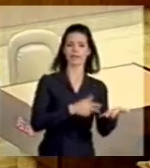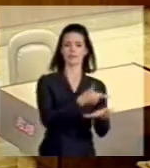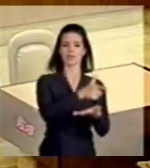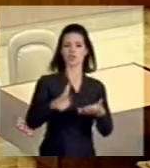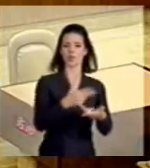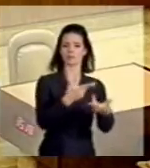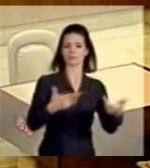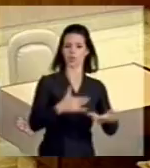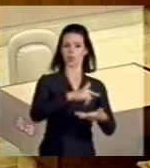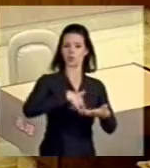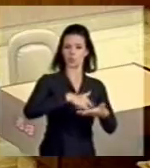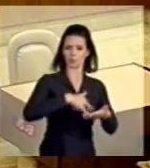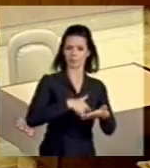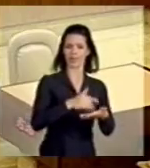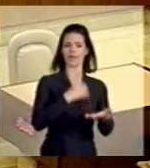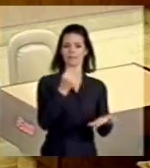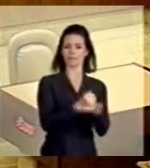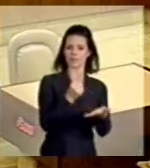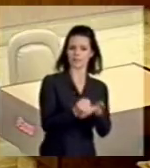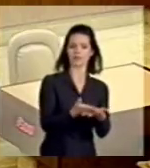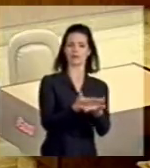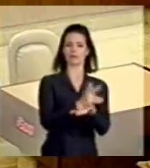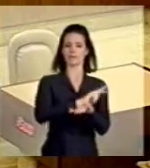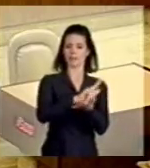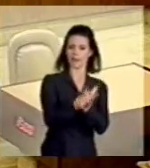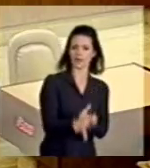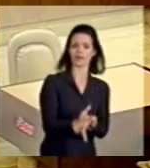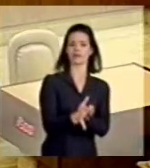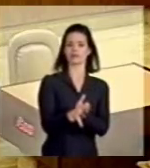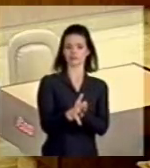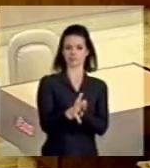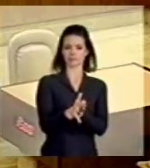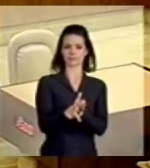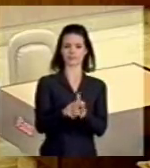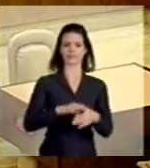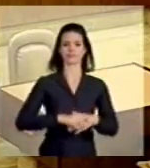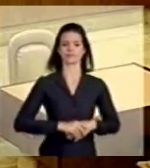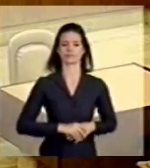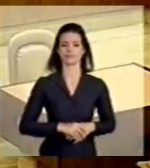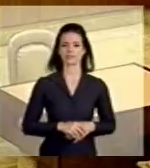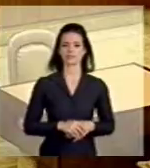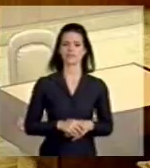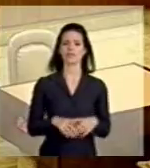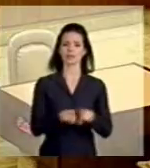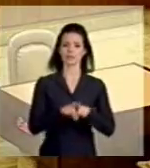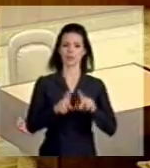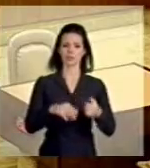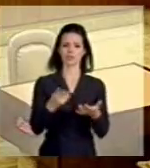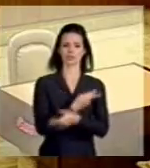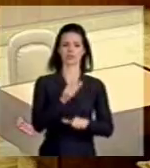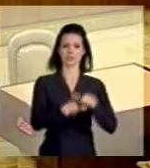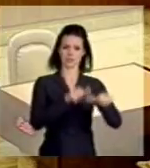serem registrados, averbados ou anotados, e o documento utilizado para a referida averbação e ou